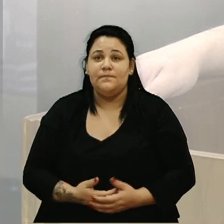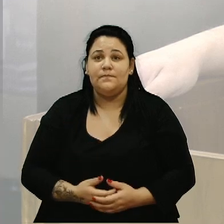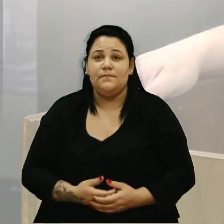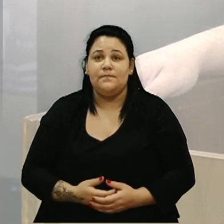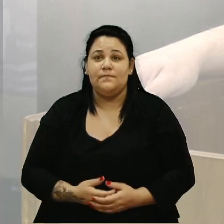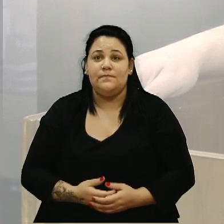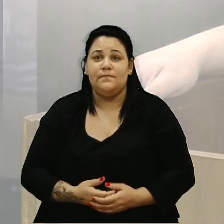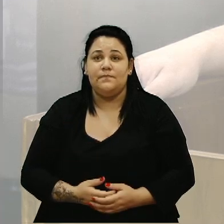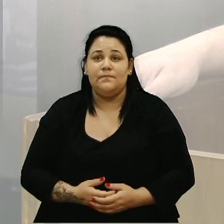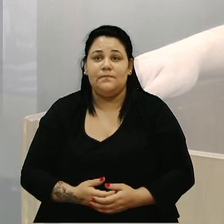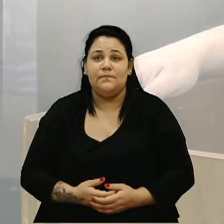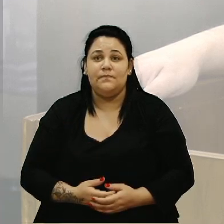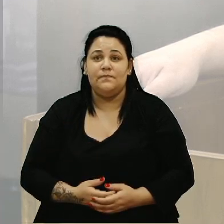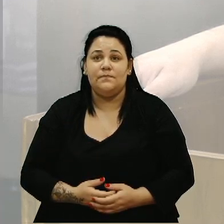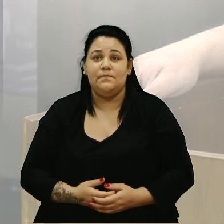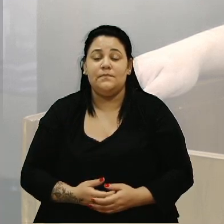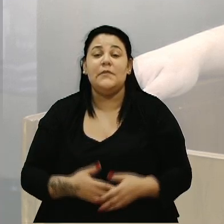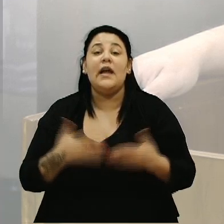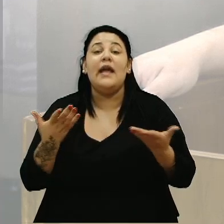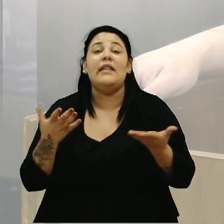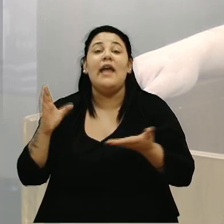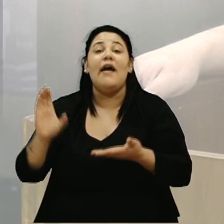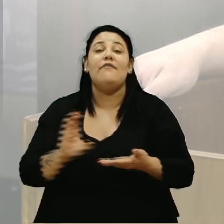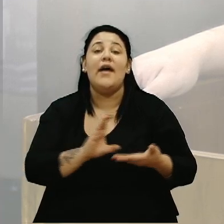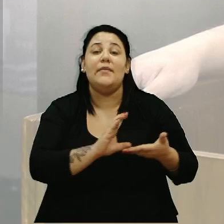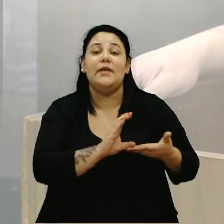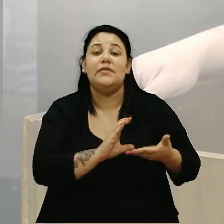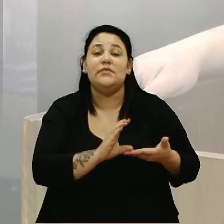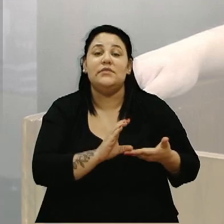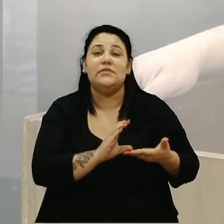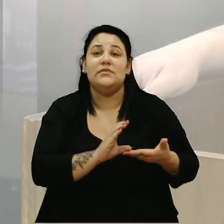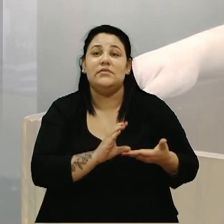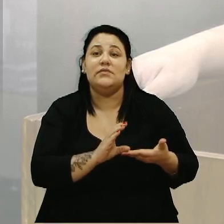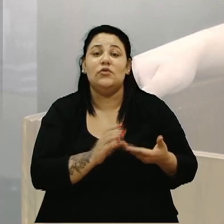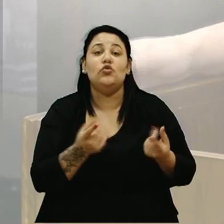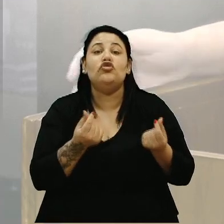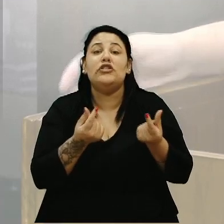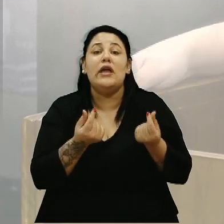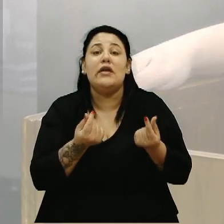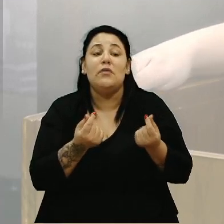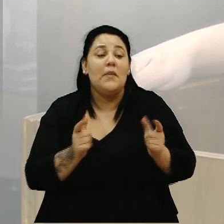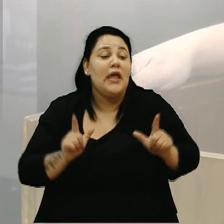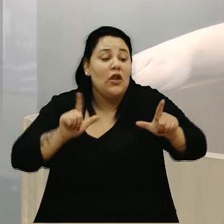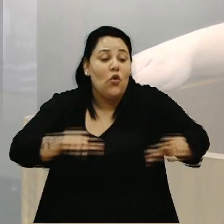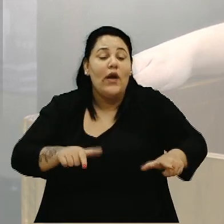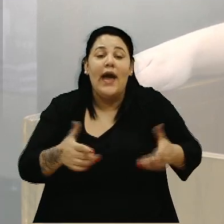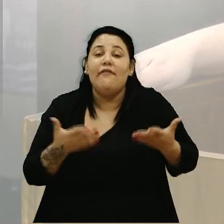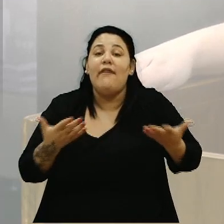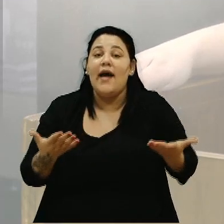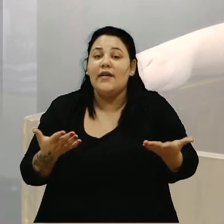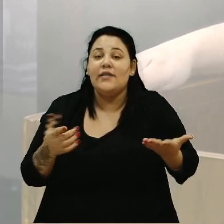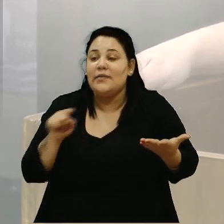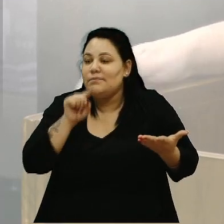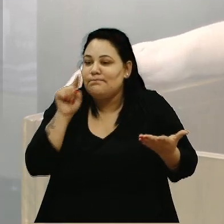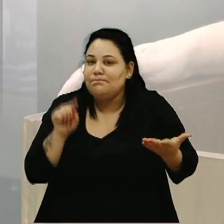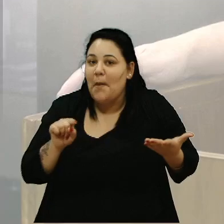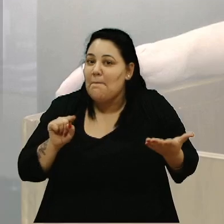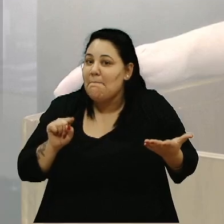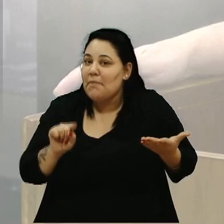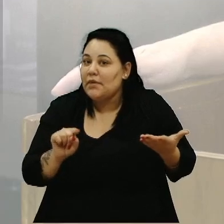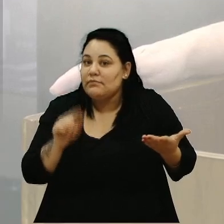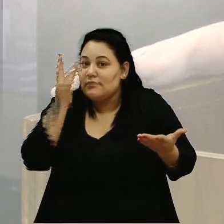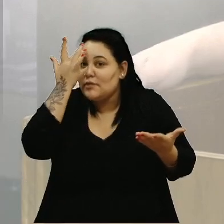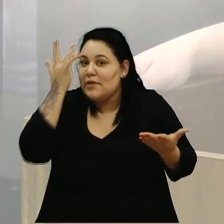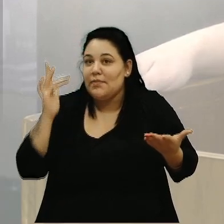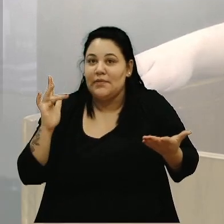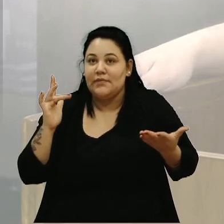Onde está esse recurso? Aonde está indo todo esse dinheiro que está aumentando? E cada vez, e desculpa, virou